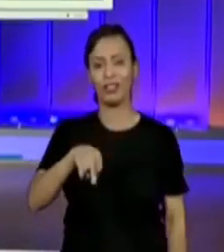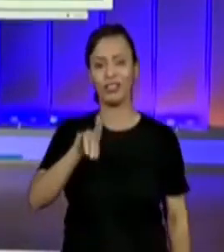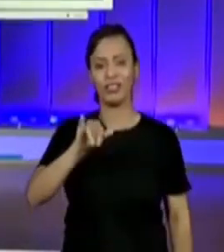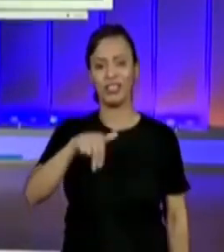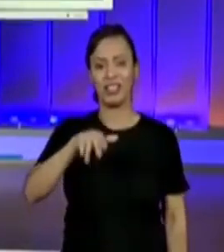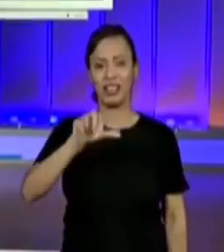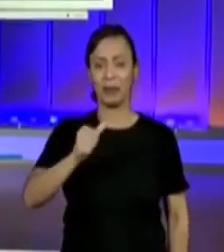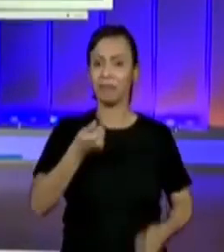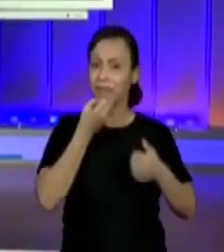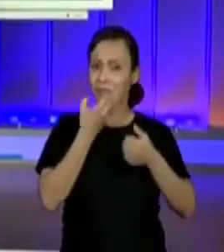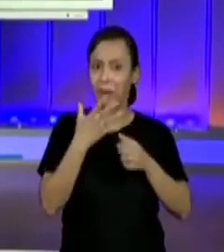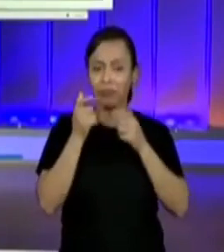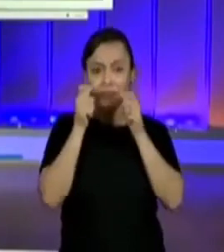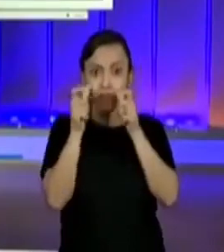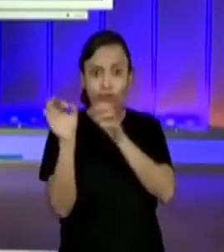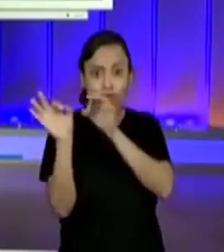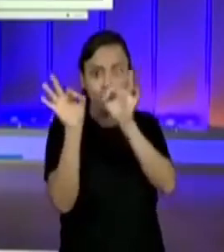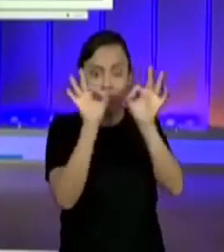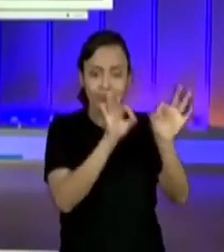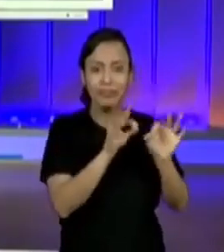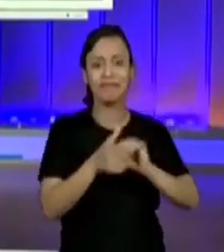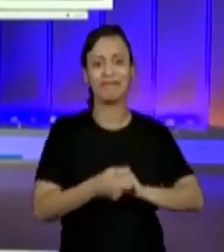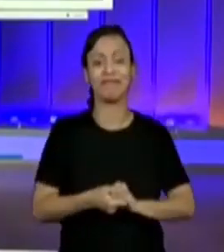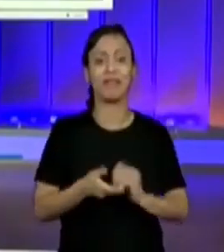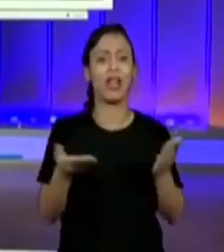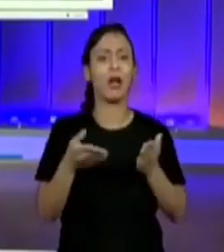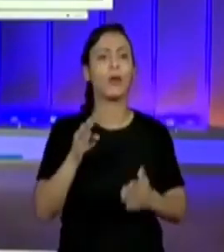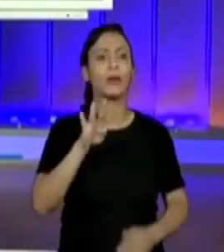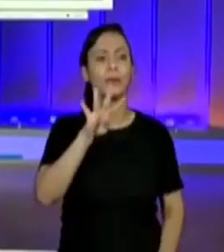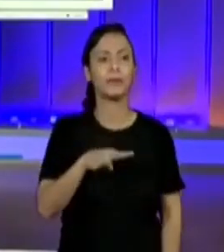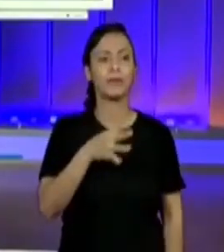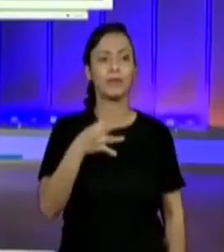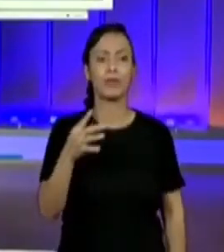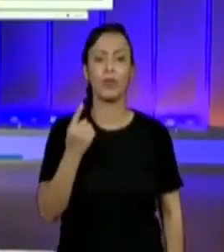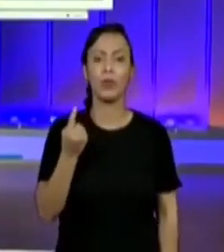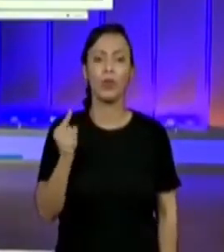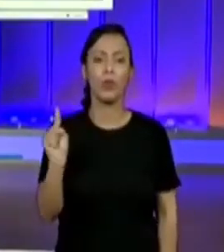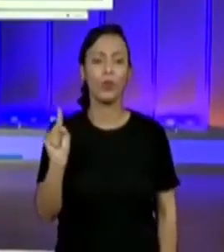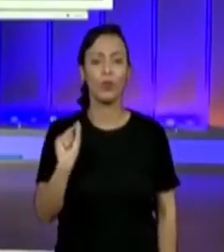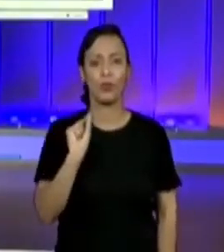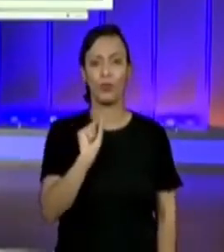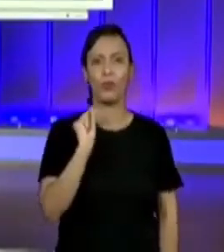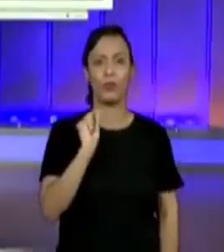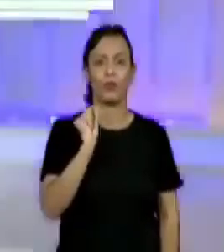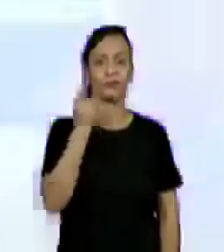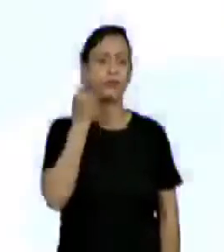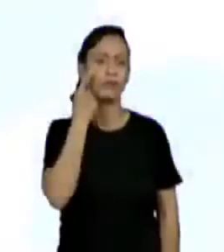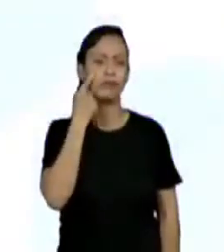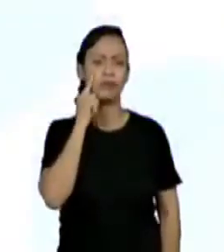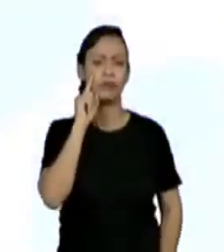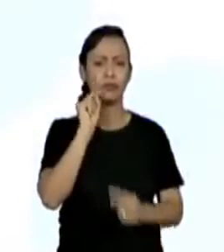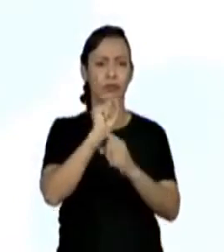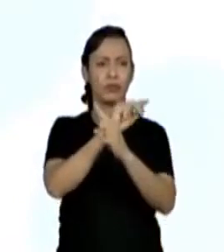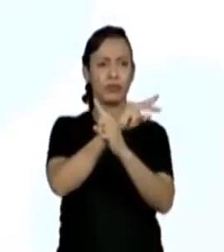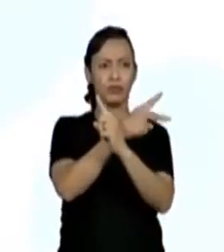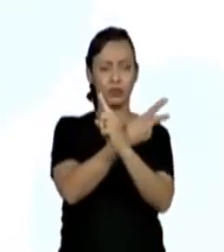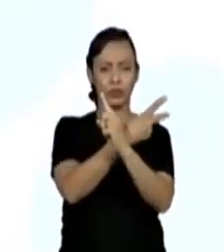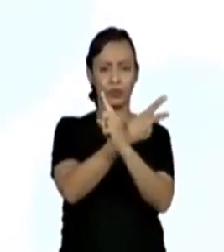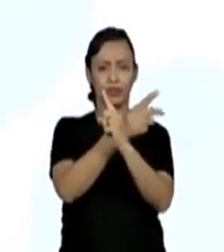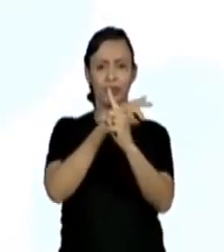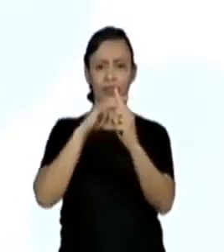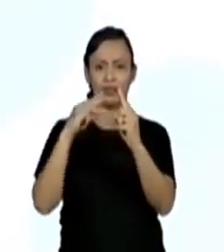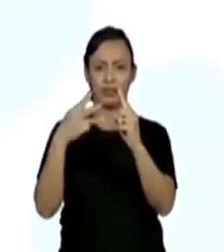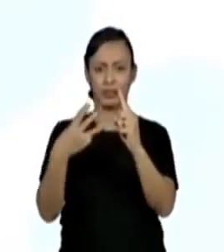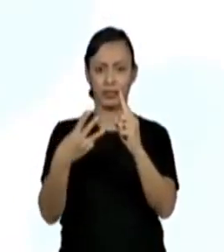conosco Vamos então para mais uma tela temos mais uma fração para observar observe a fração da parte